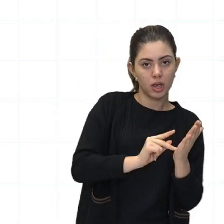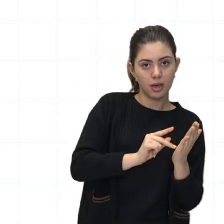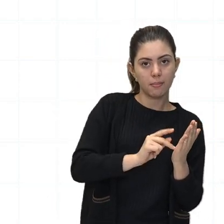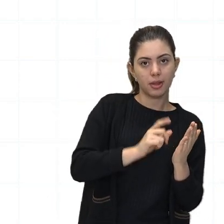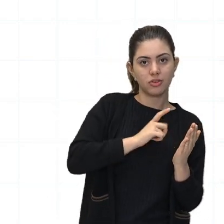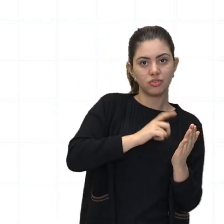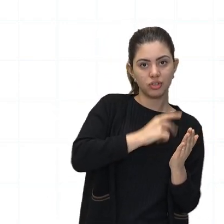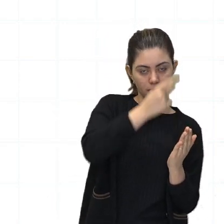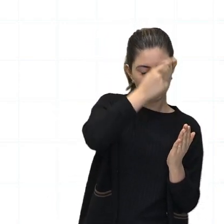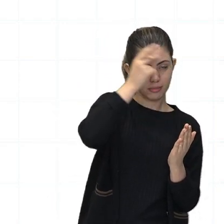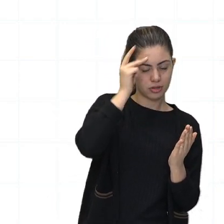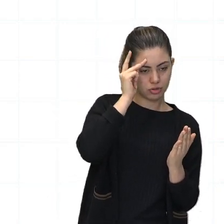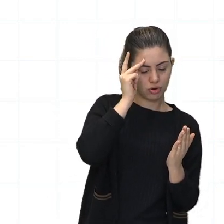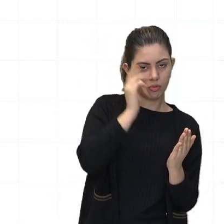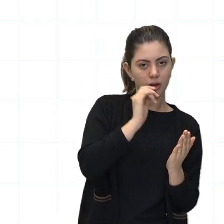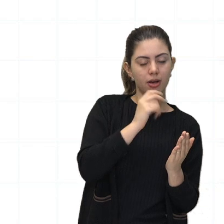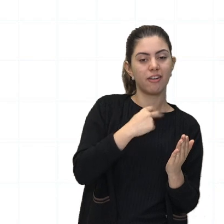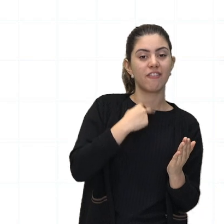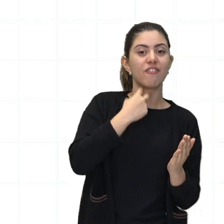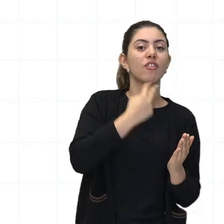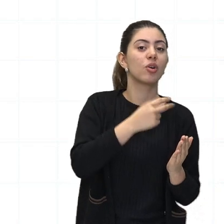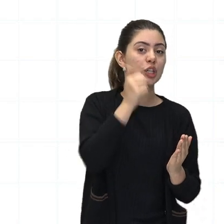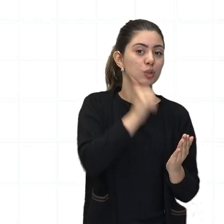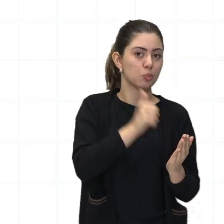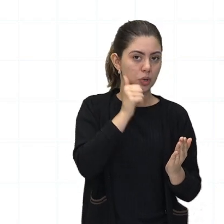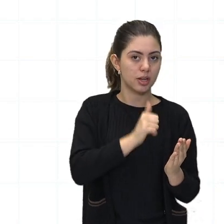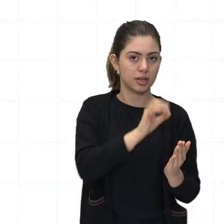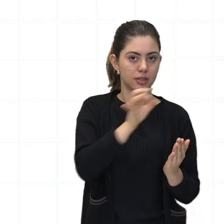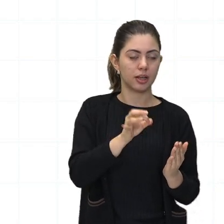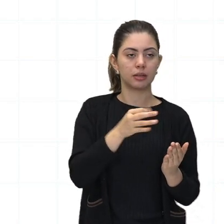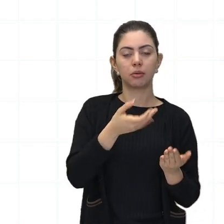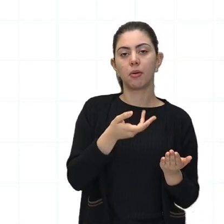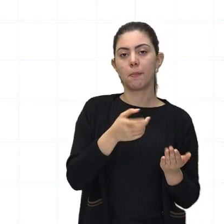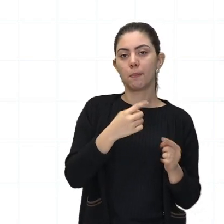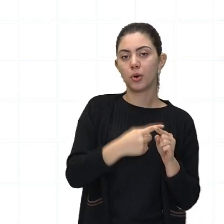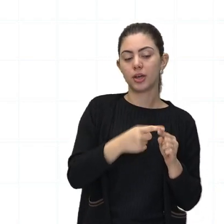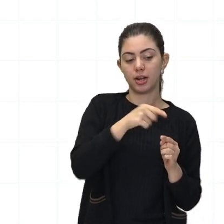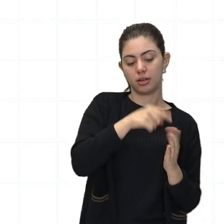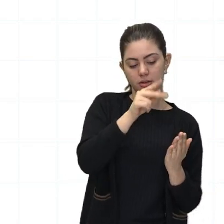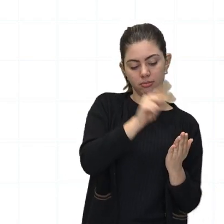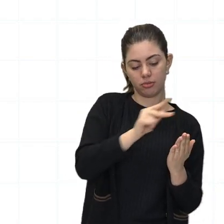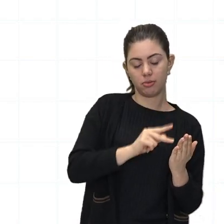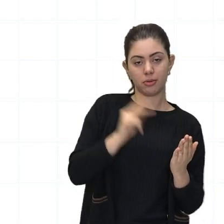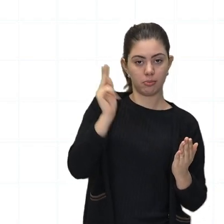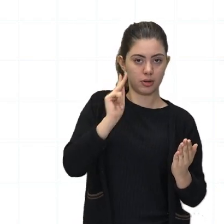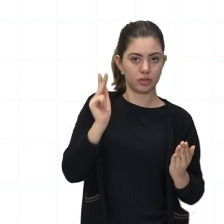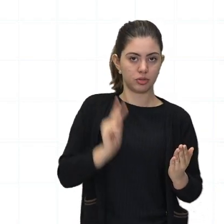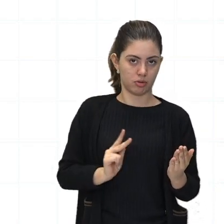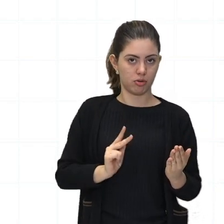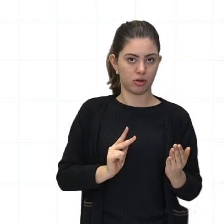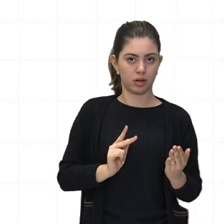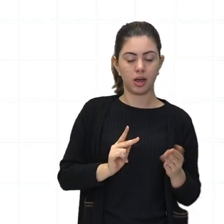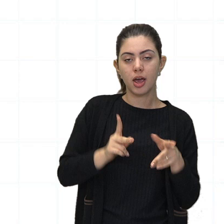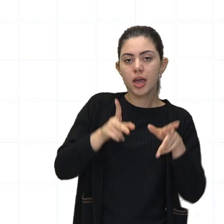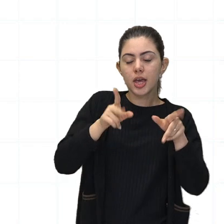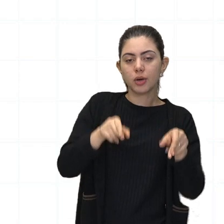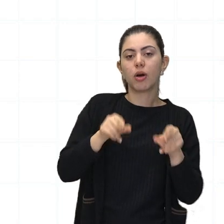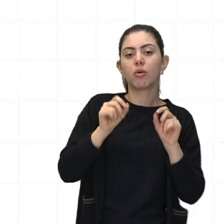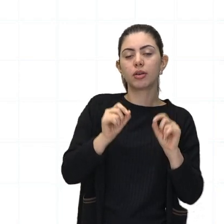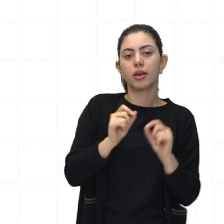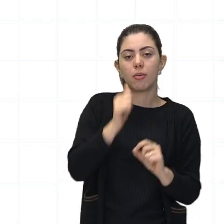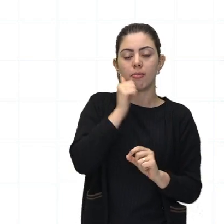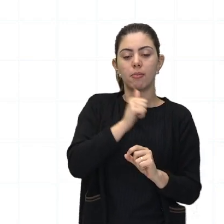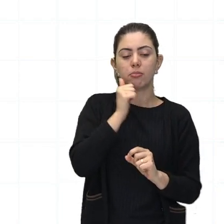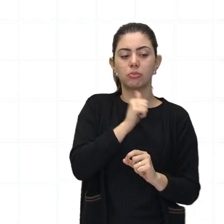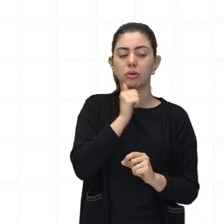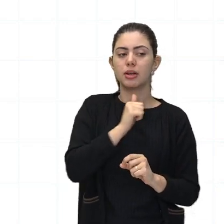é feminina. É como se fosse uma mulher, uma jovem, cantando ou se expressando em relação ao seu